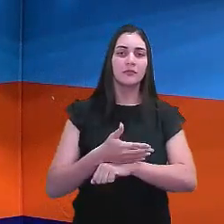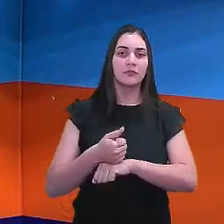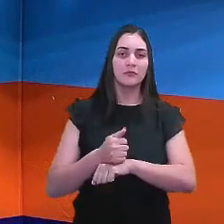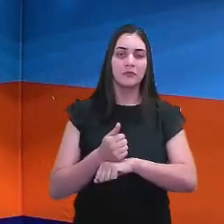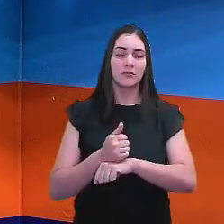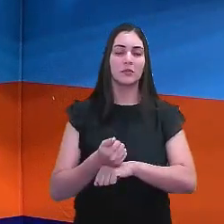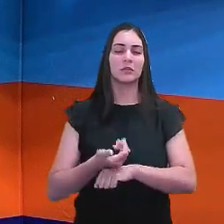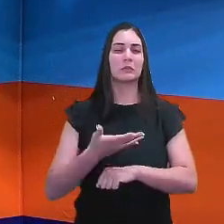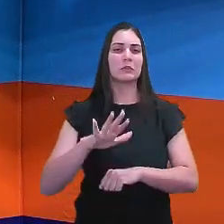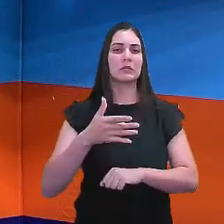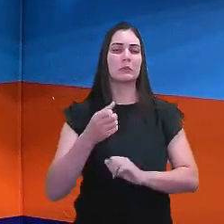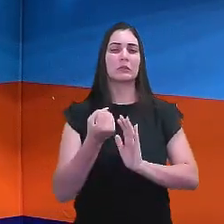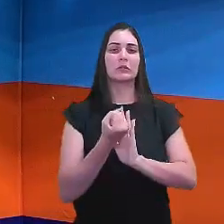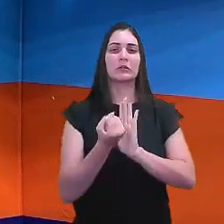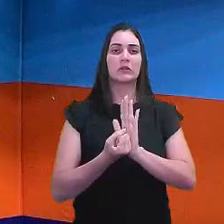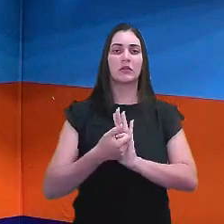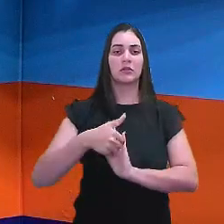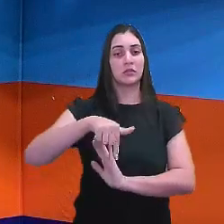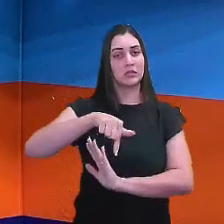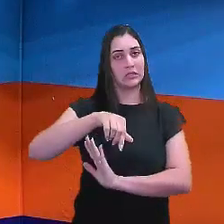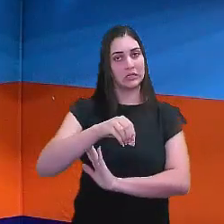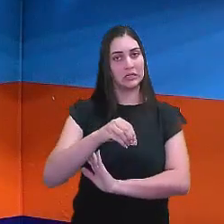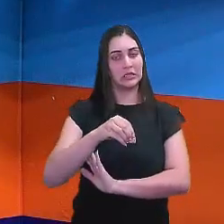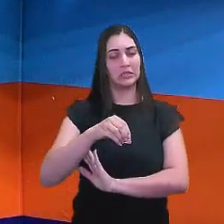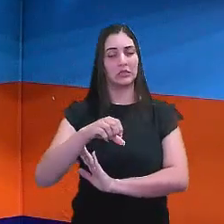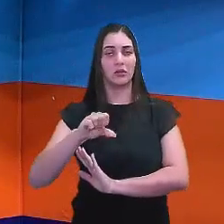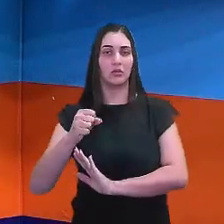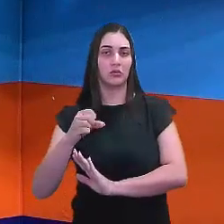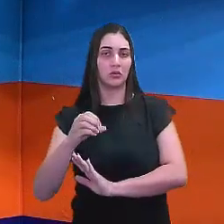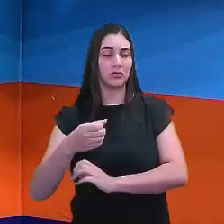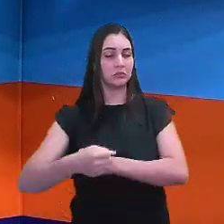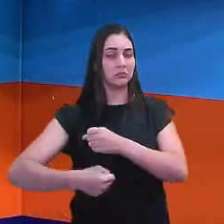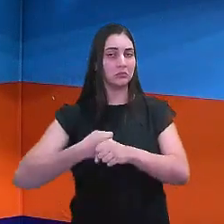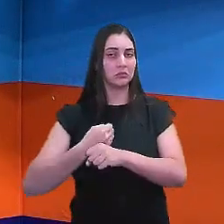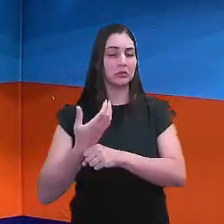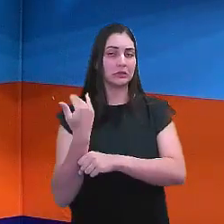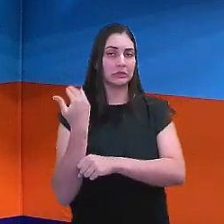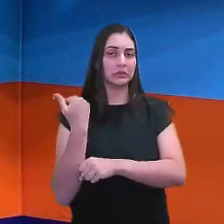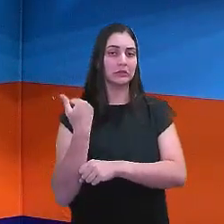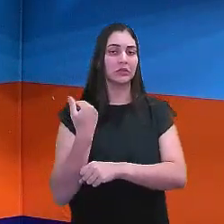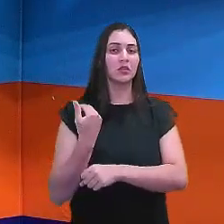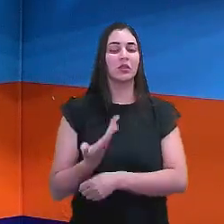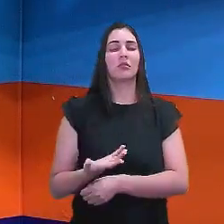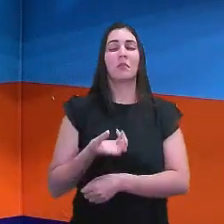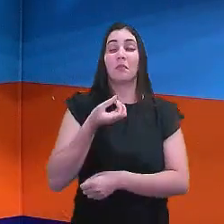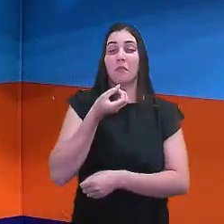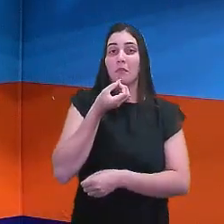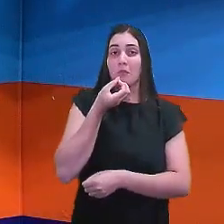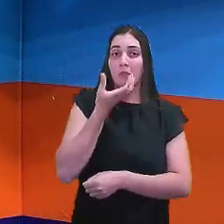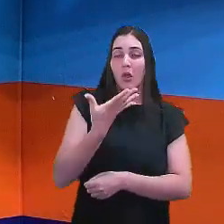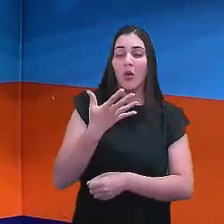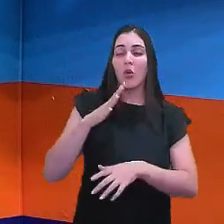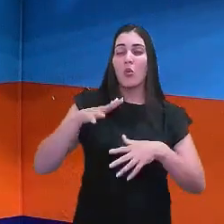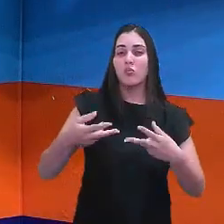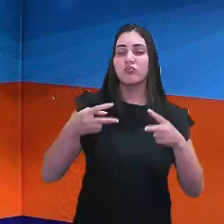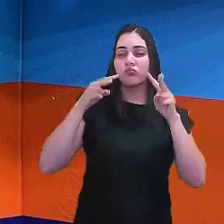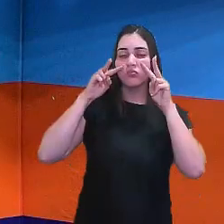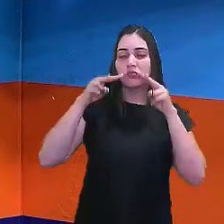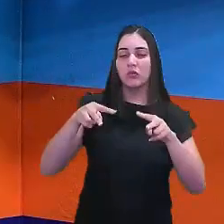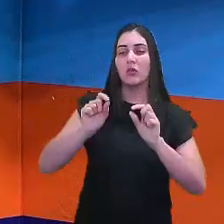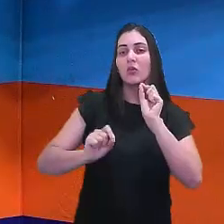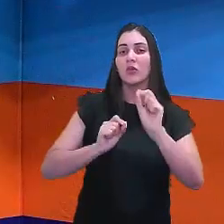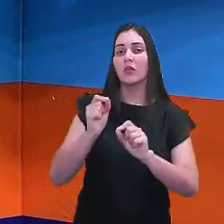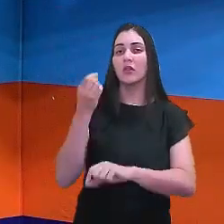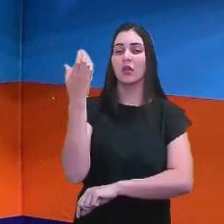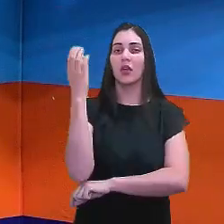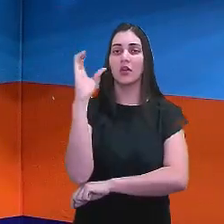final da década de 70 para 80, e isso é algo que é muito massa dentro da perspectiva da gente olhar essa ciência médica,